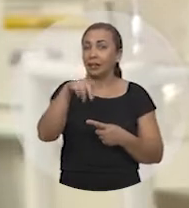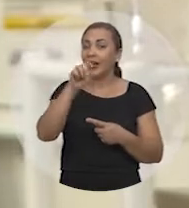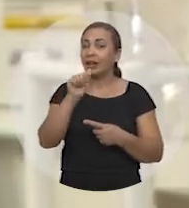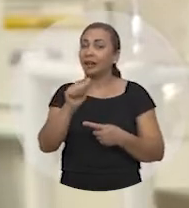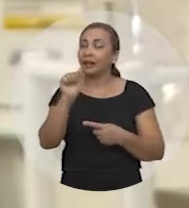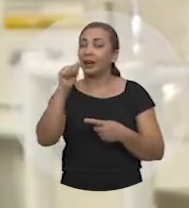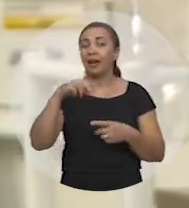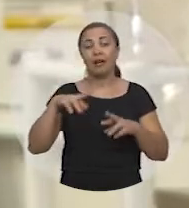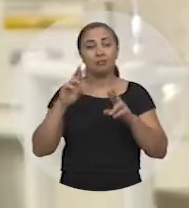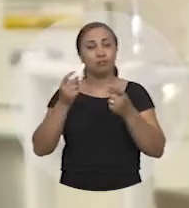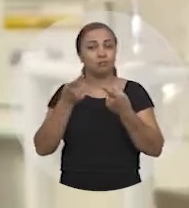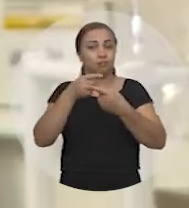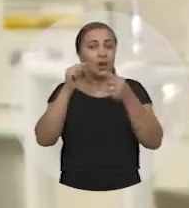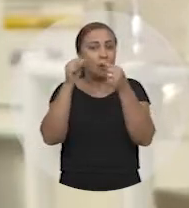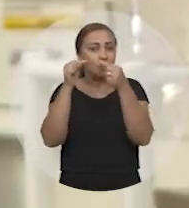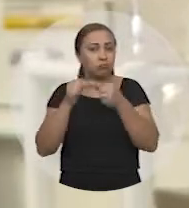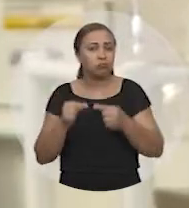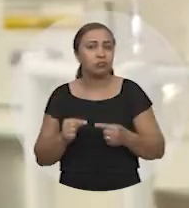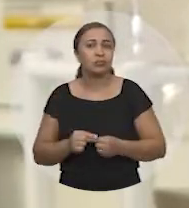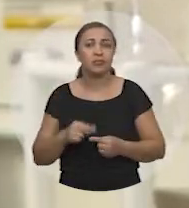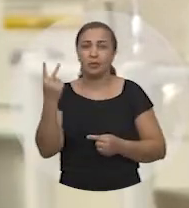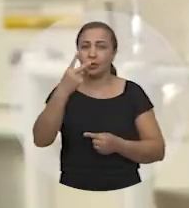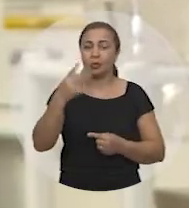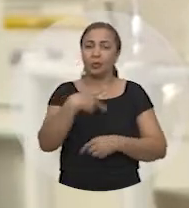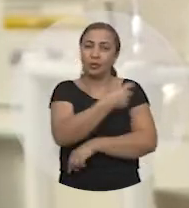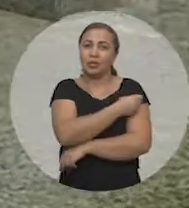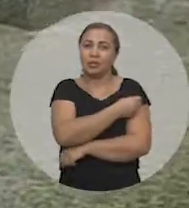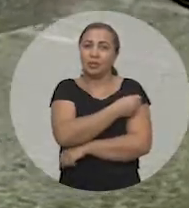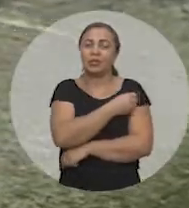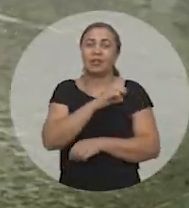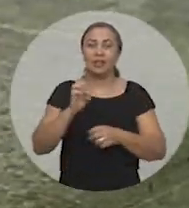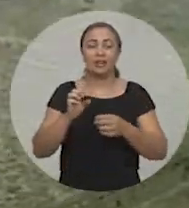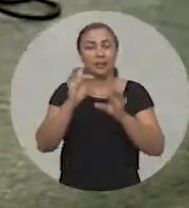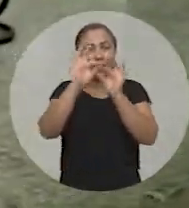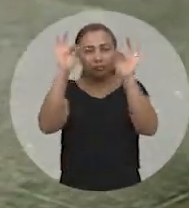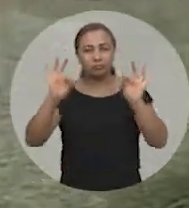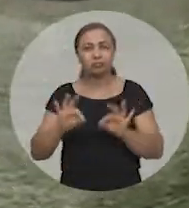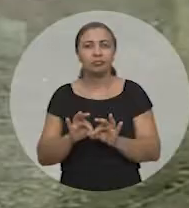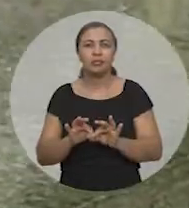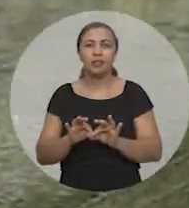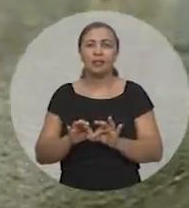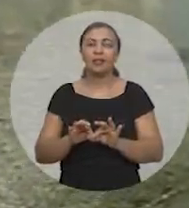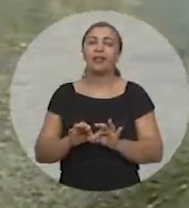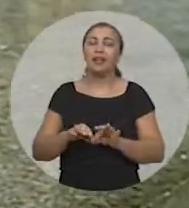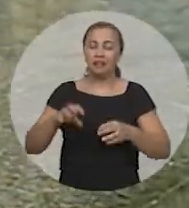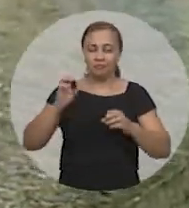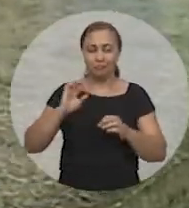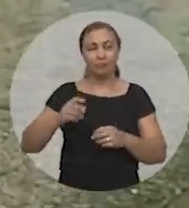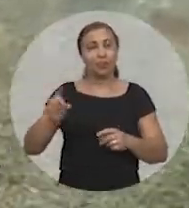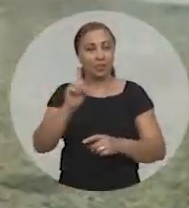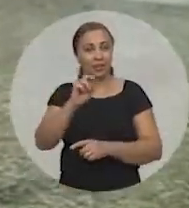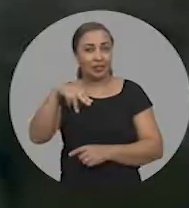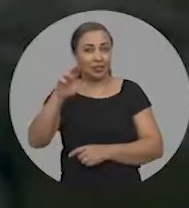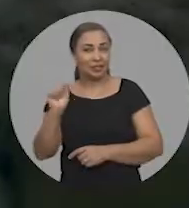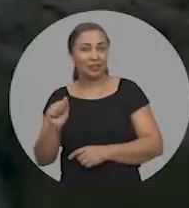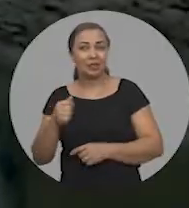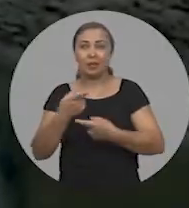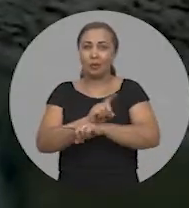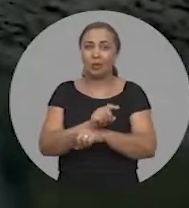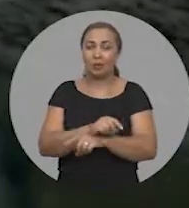recombinante a gente tem hoje duas ações que estão no mercado através da Engenharia Genética ou tecnologia do DNA recombinante